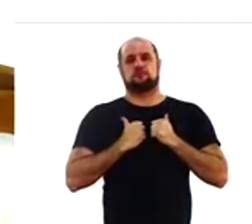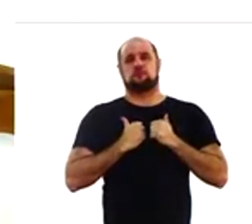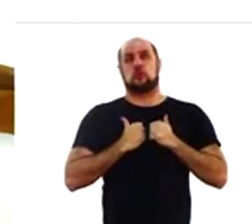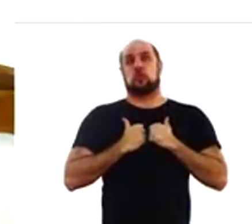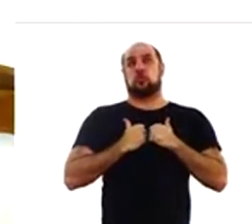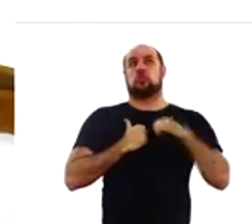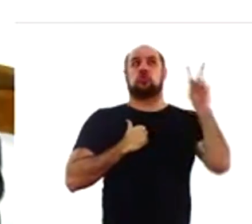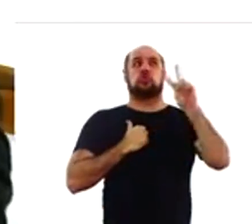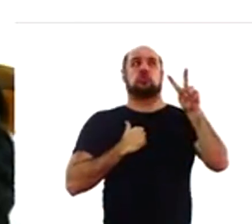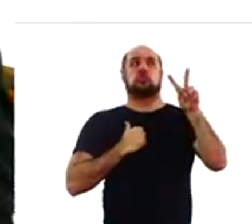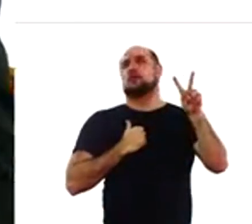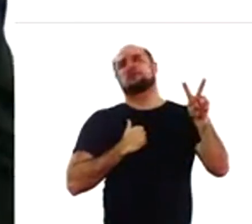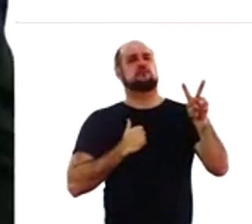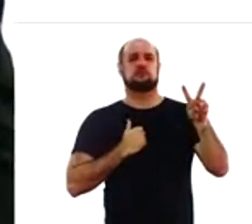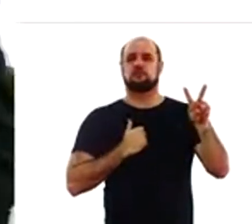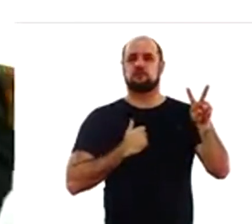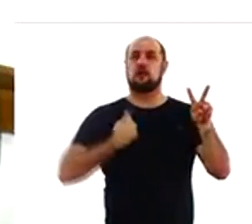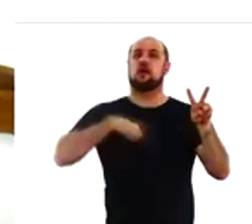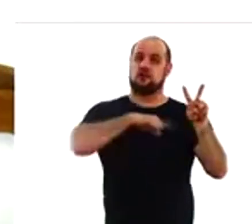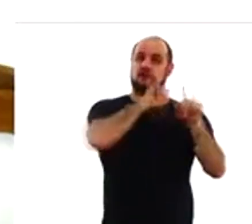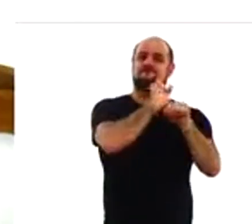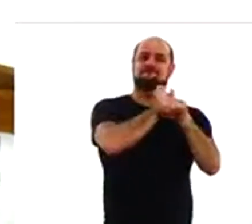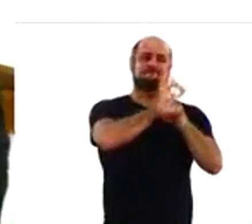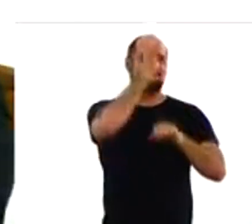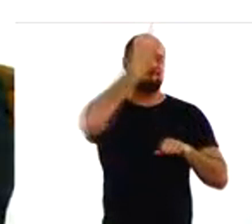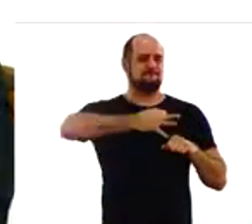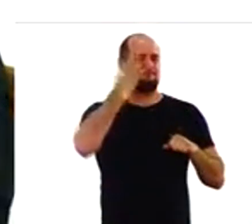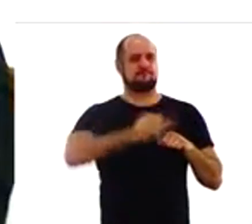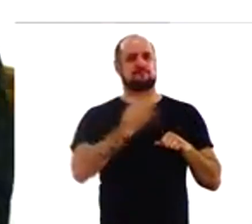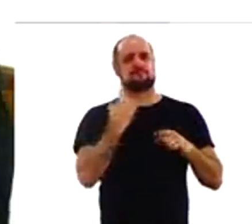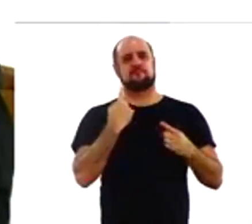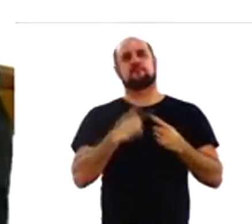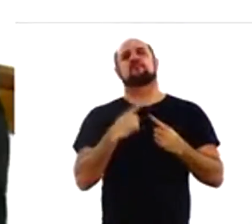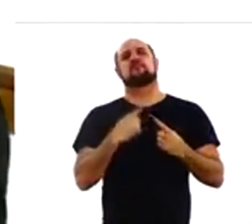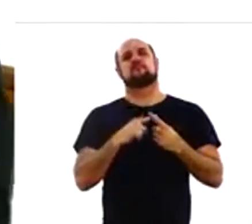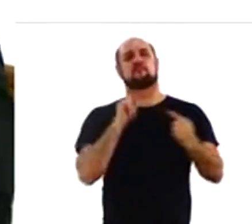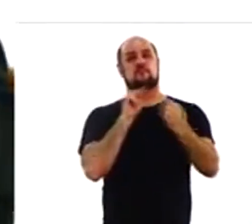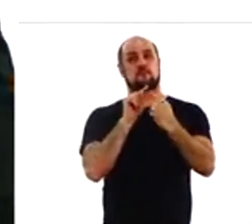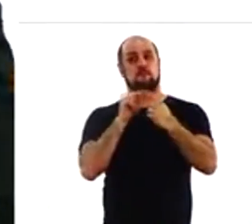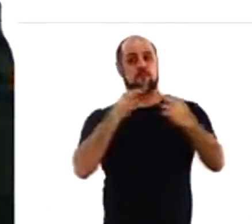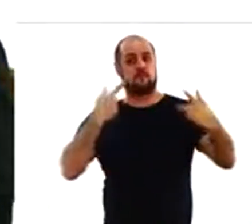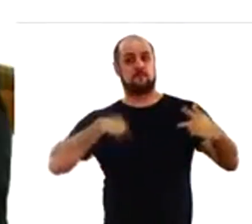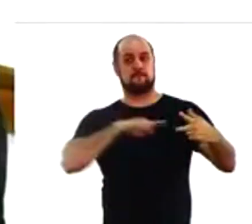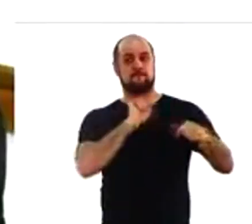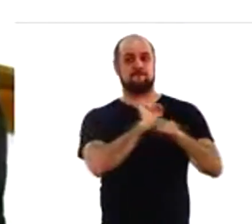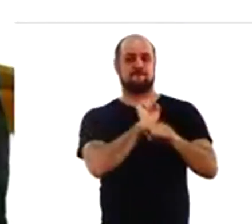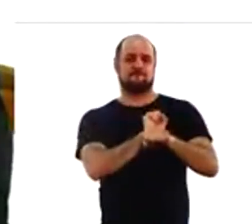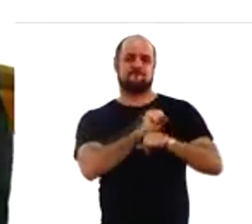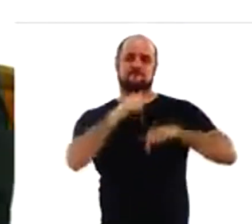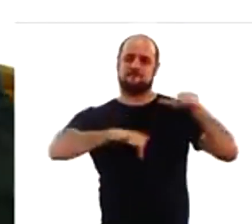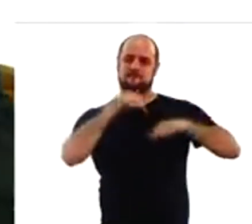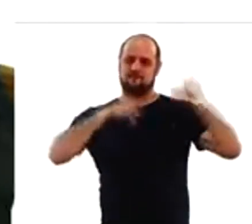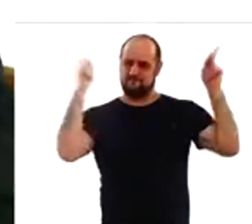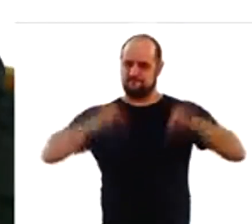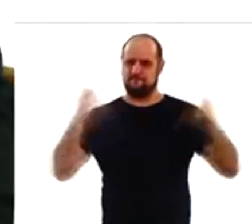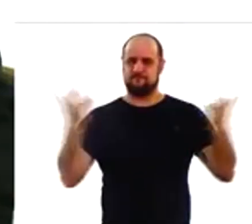expectativa. Nós esperamos na certeza, porque de acordo com o que esperamos, trabalhamos no presente. De acordo